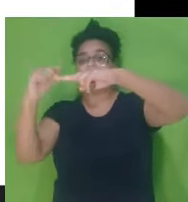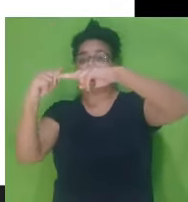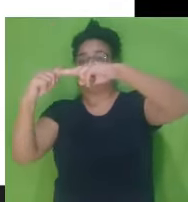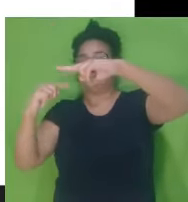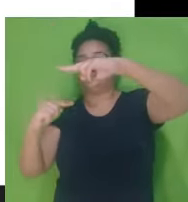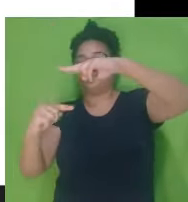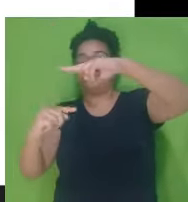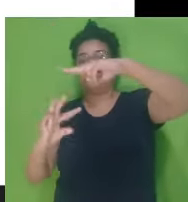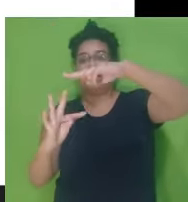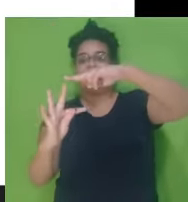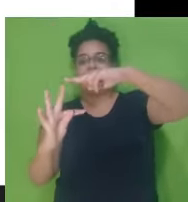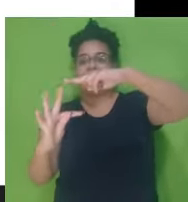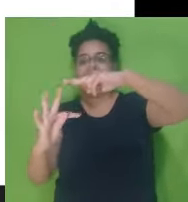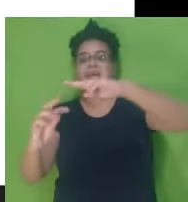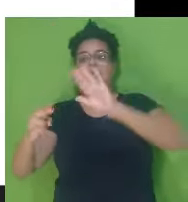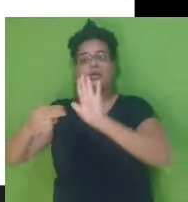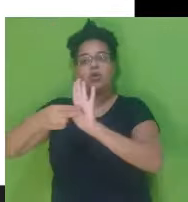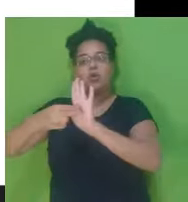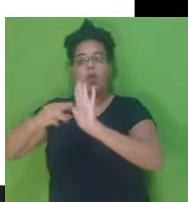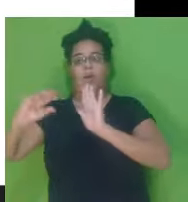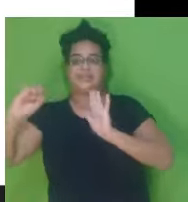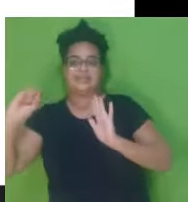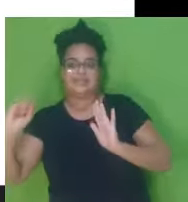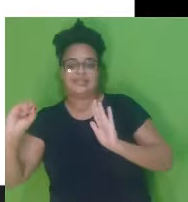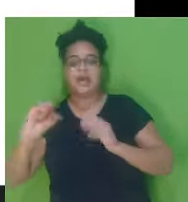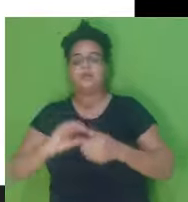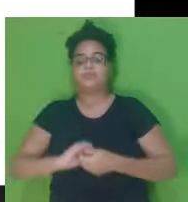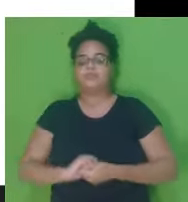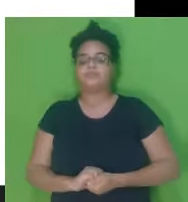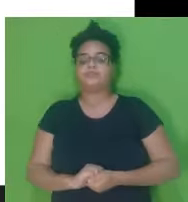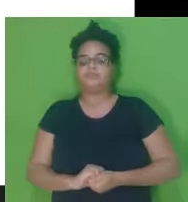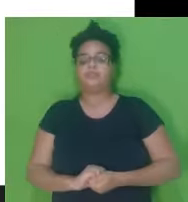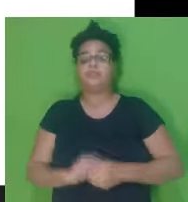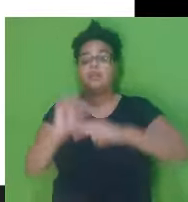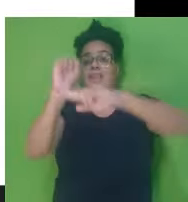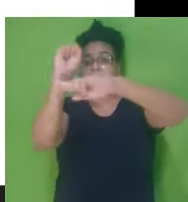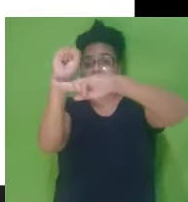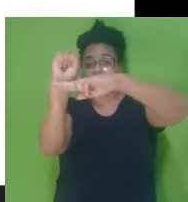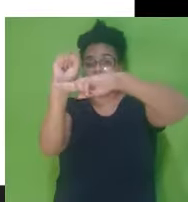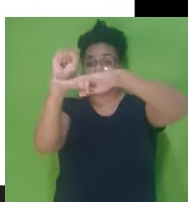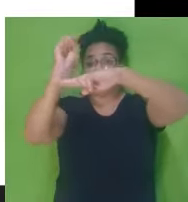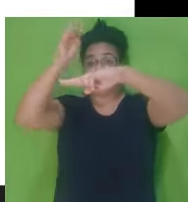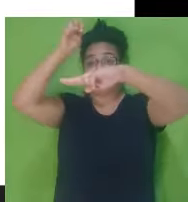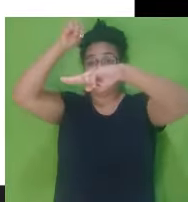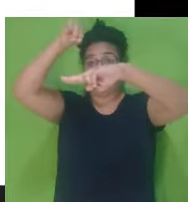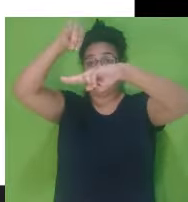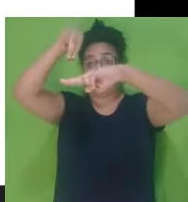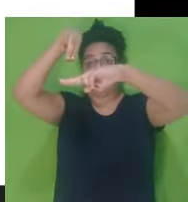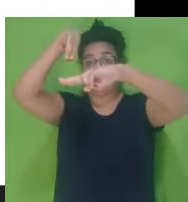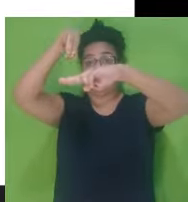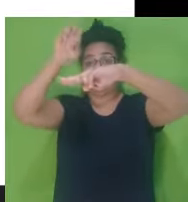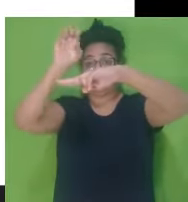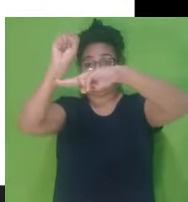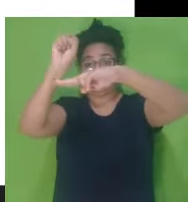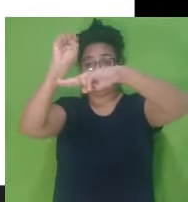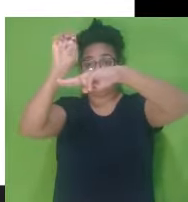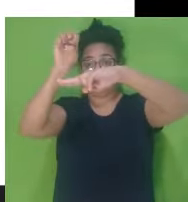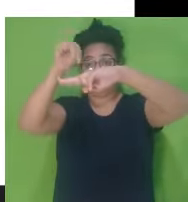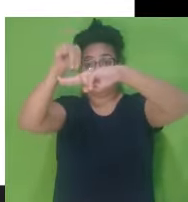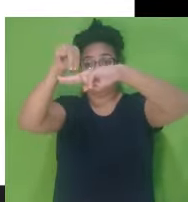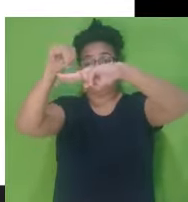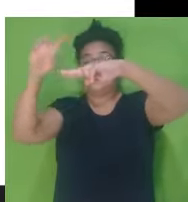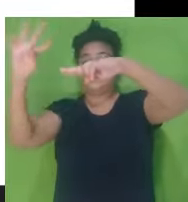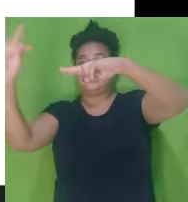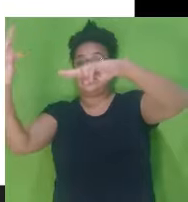zero. Então, aqui você vai pegar seno de um arco t, dividir